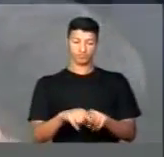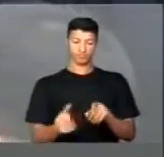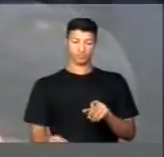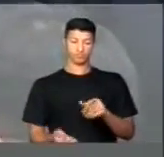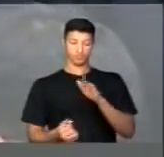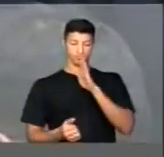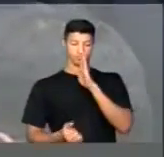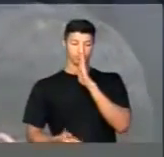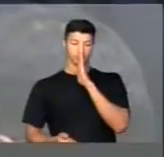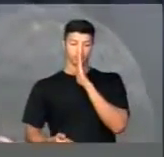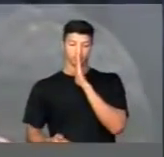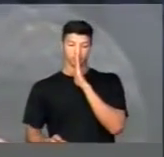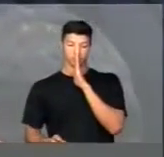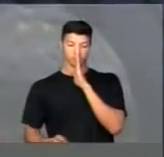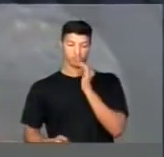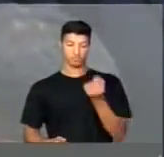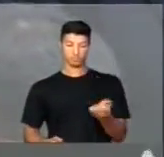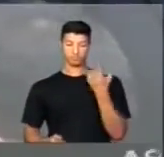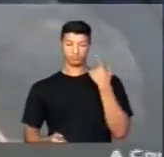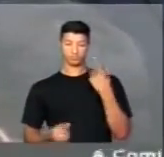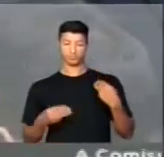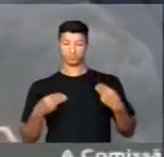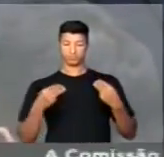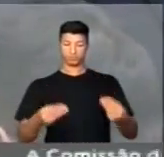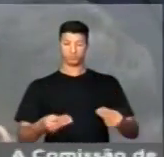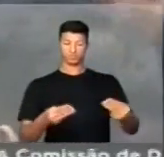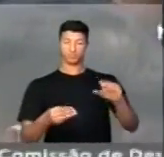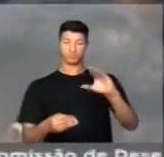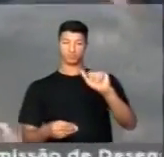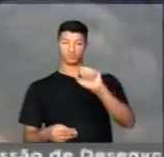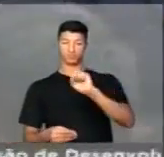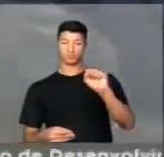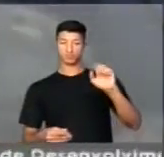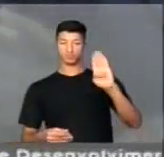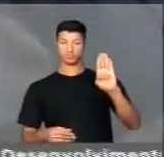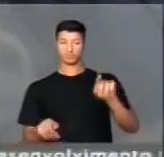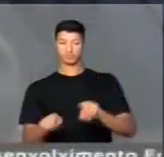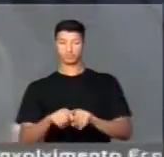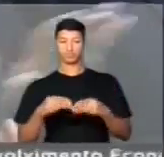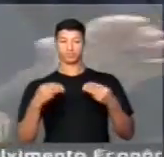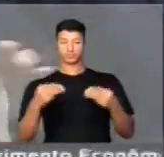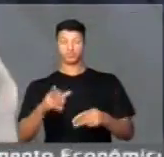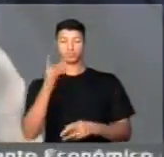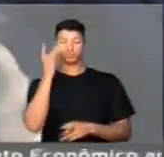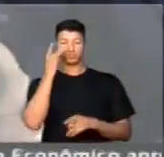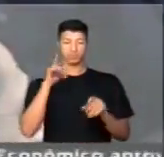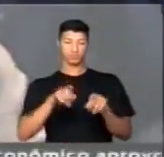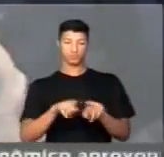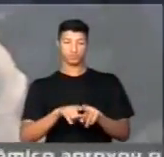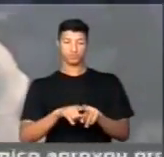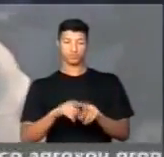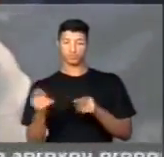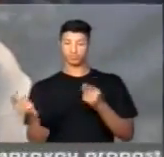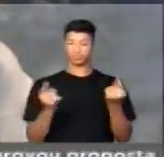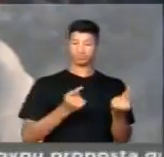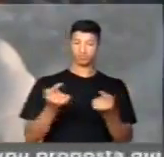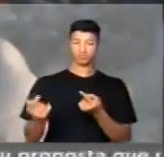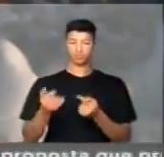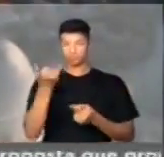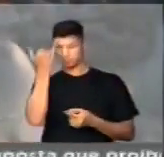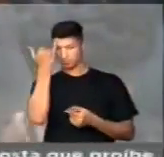o silêncio estranho do ministro Kassab, aquele que era ministro da Dilma também, joga nas 11, né?